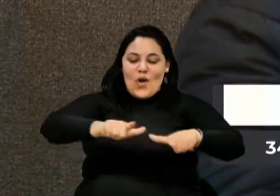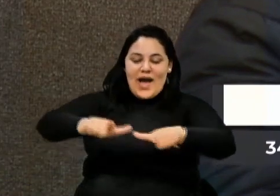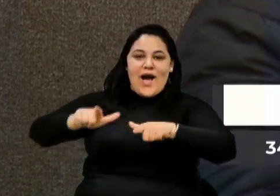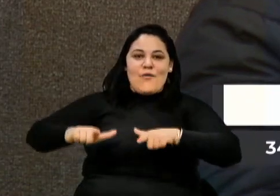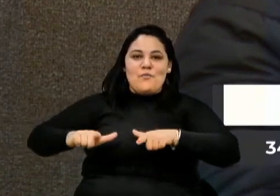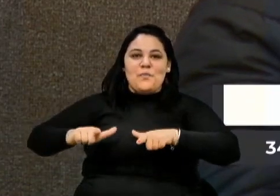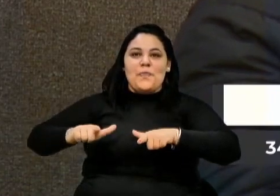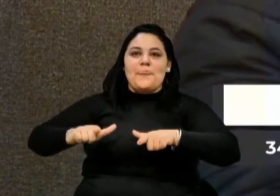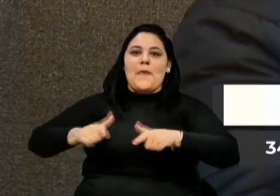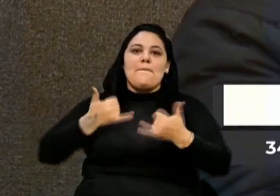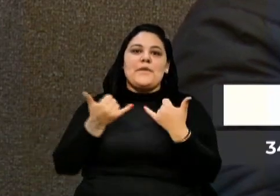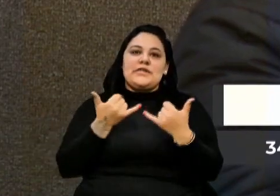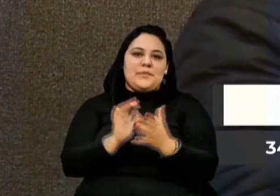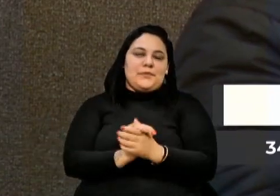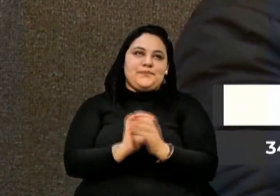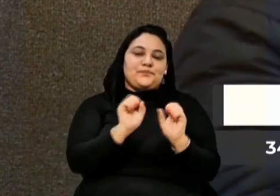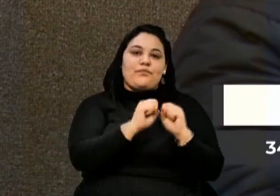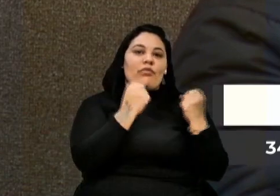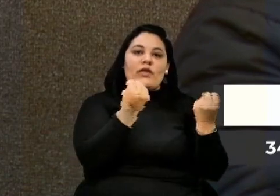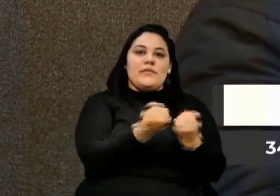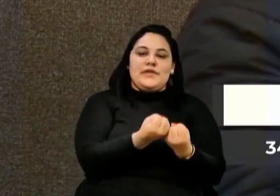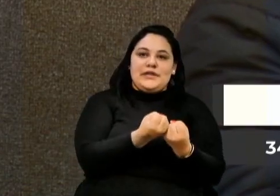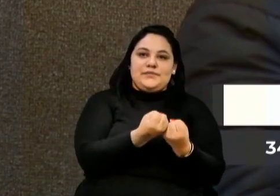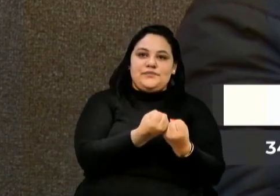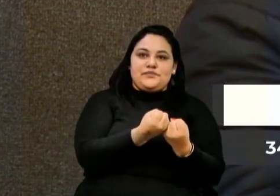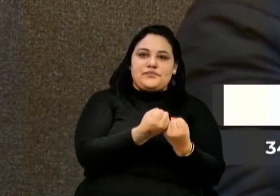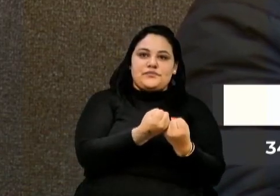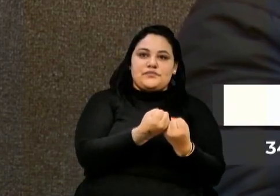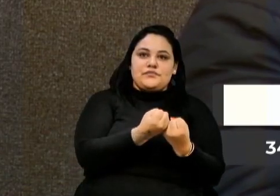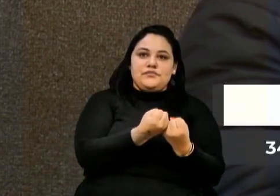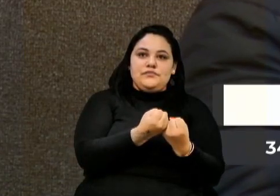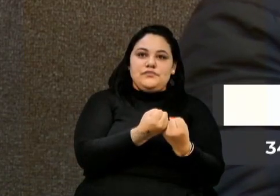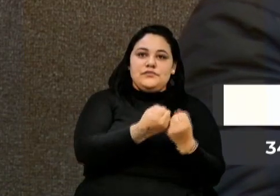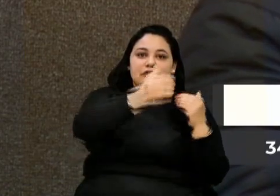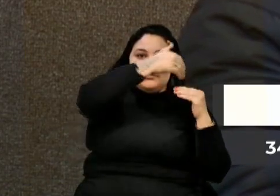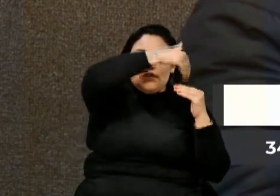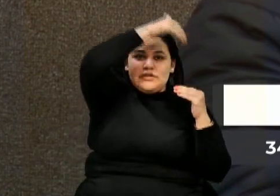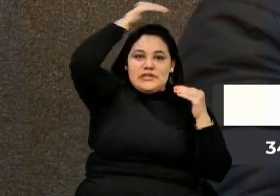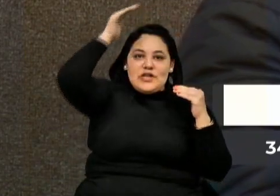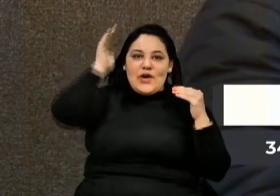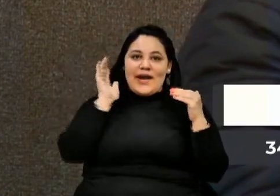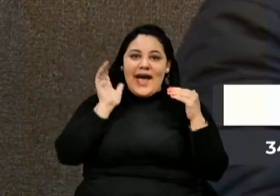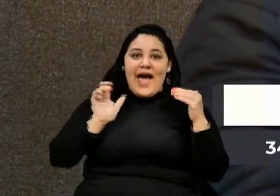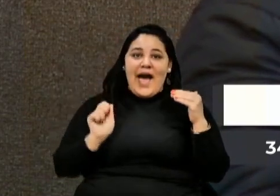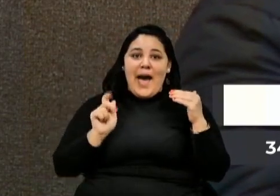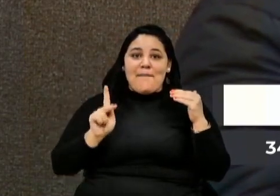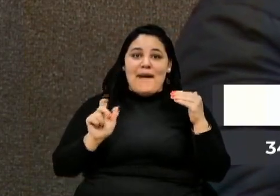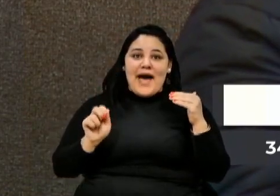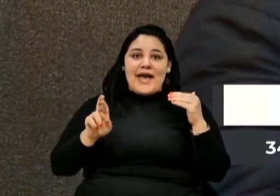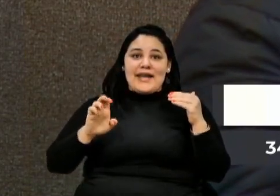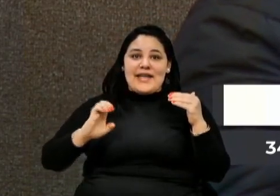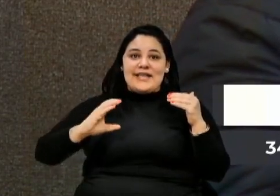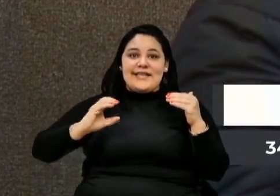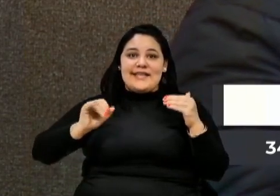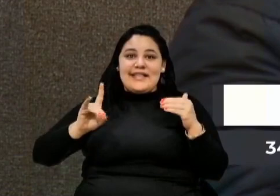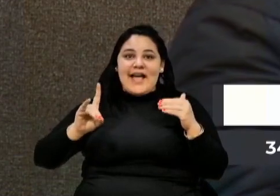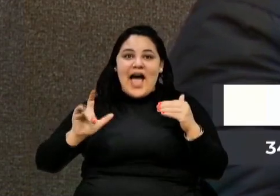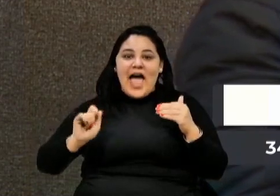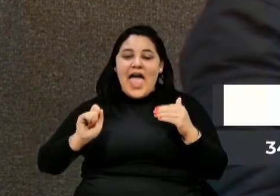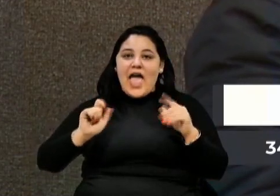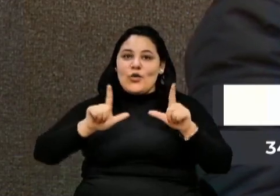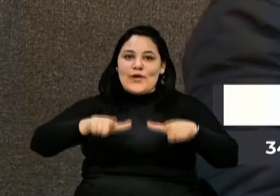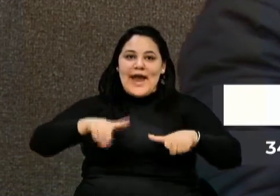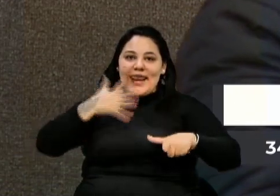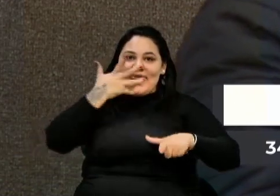mais, por exemplo, o Seminário Nossa Senhora Aparecida. É um lugar lindo, maravilhoso, bem localizado, mas ele não tem